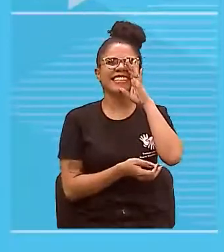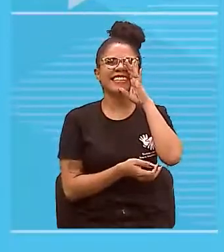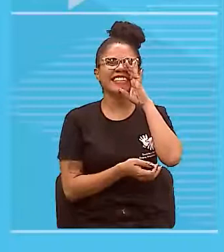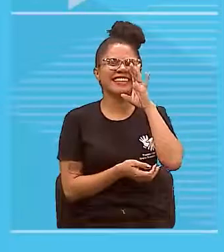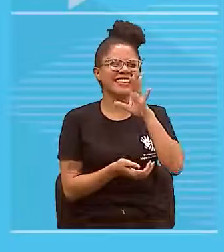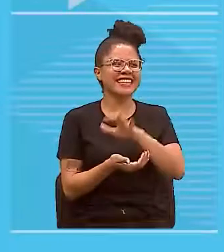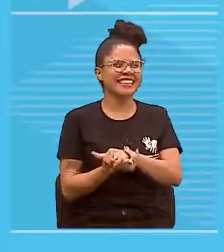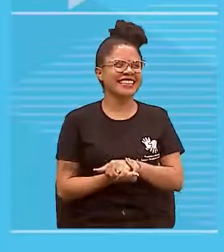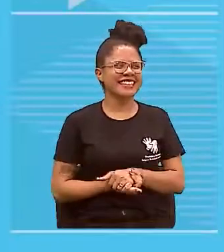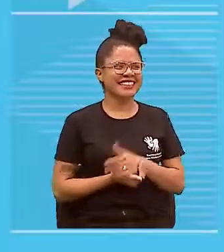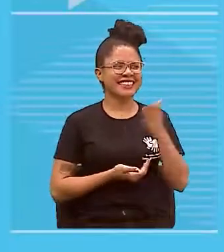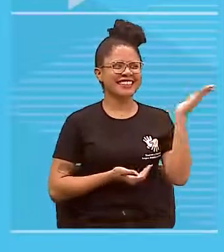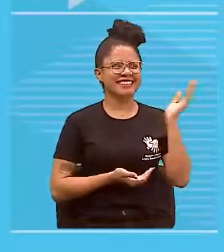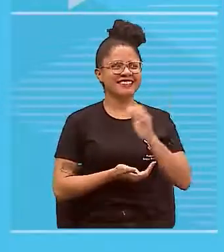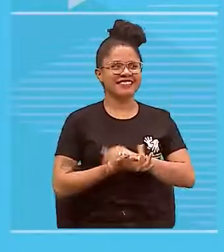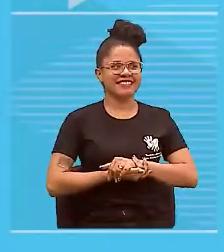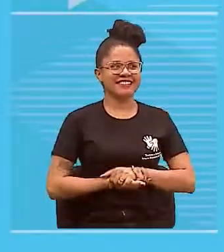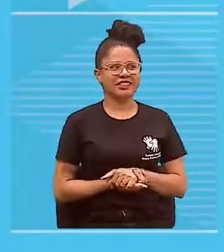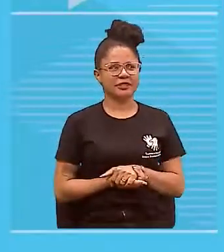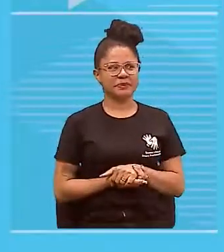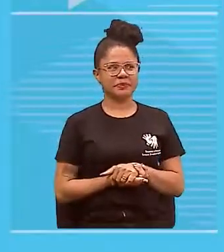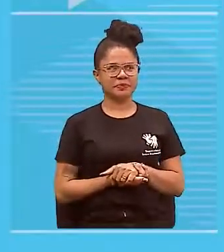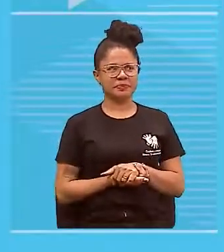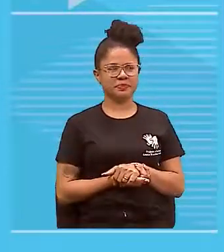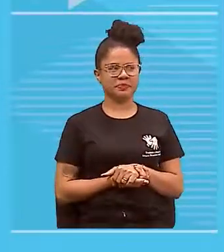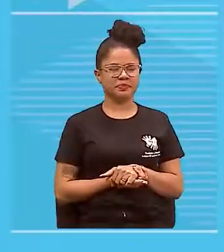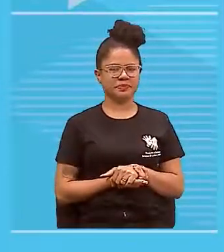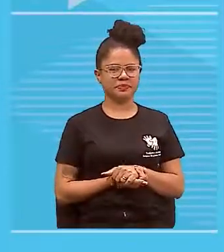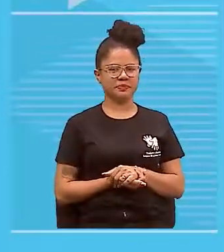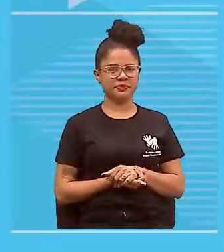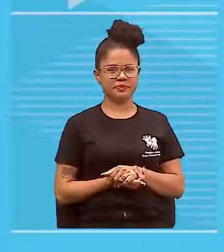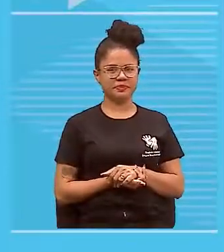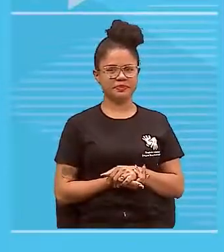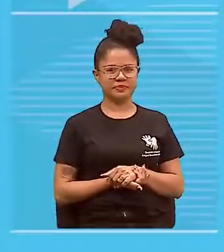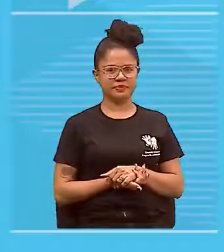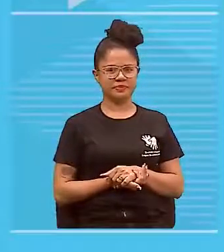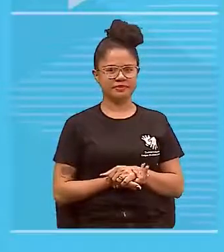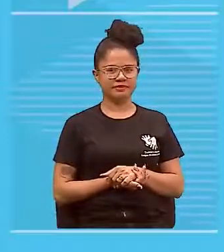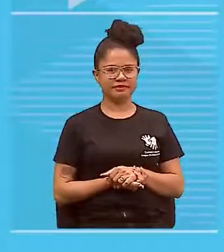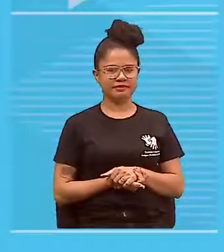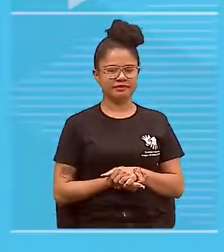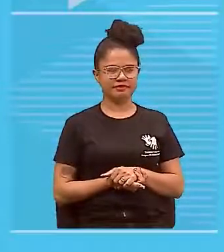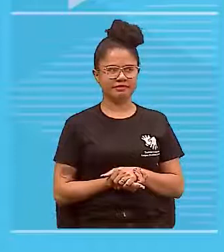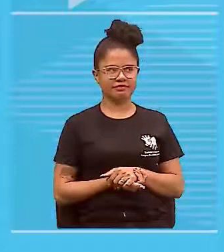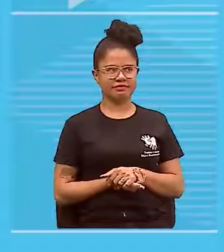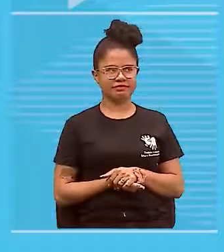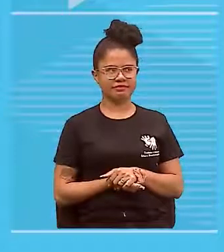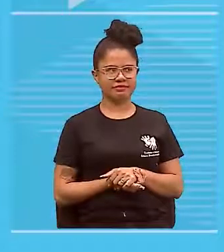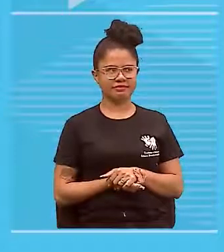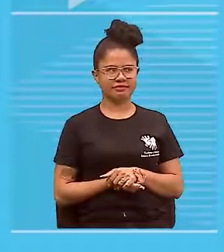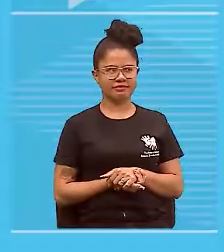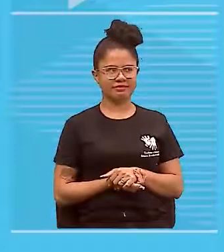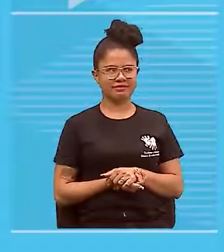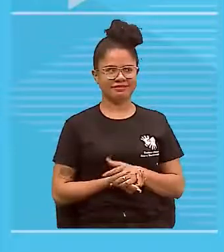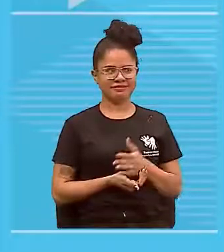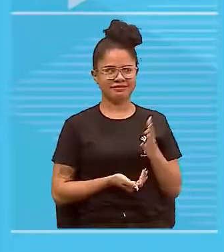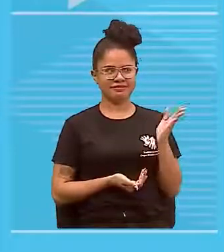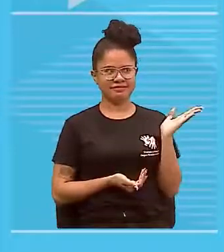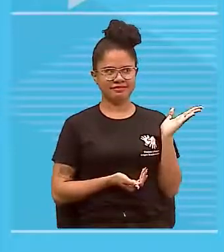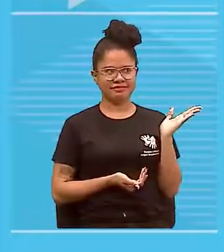Brasil tecnologia e desenvolvimento muito bem Olha aí